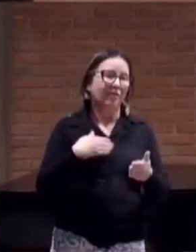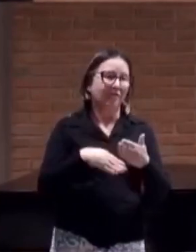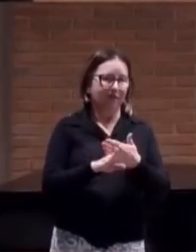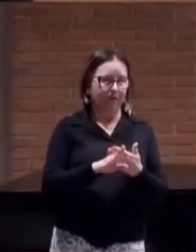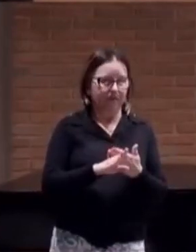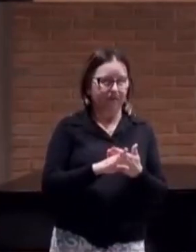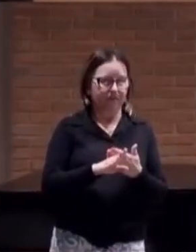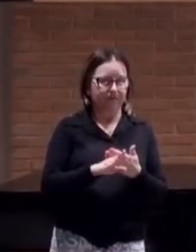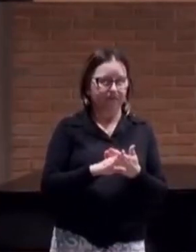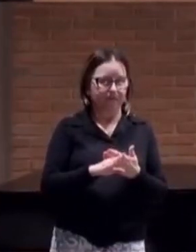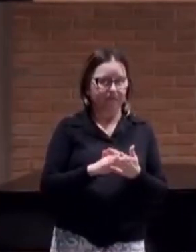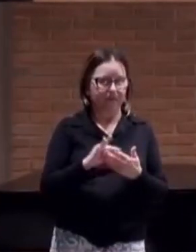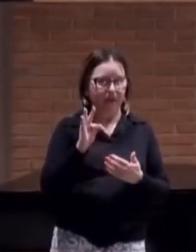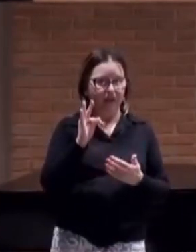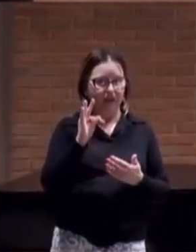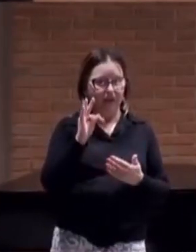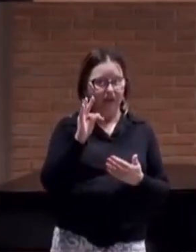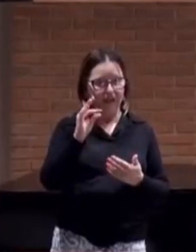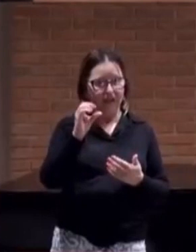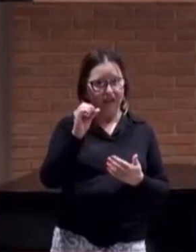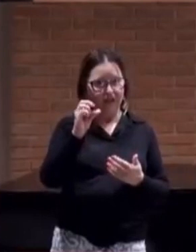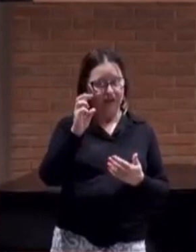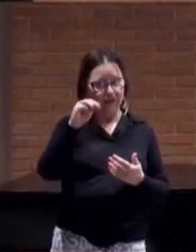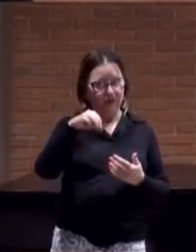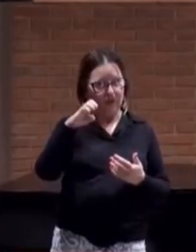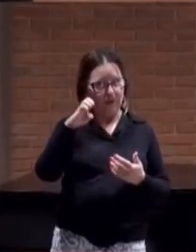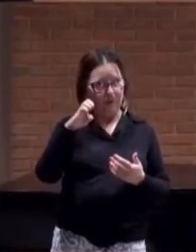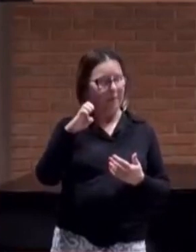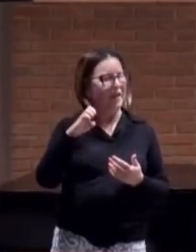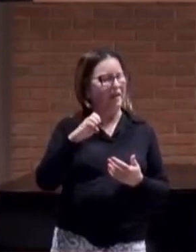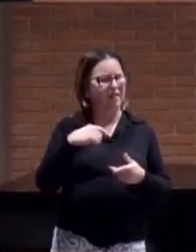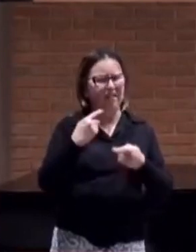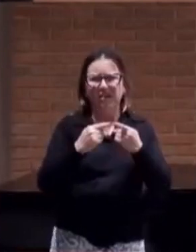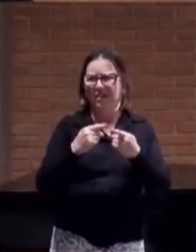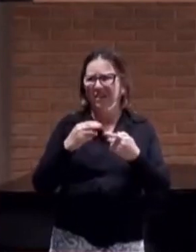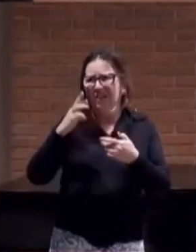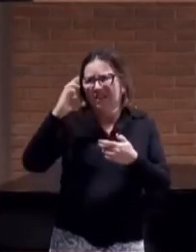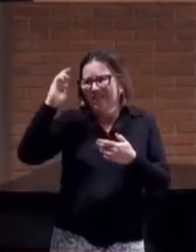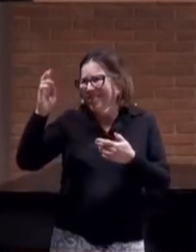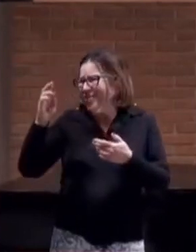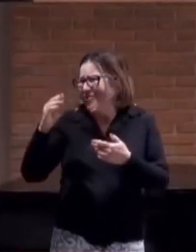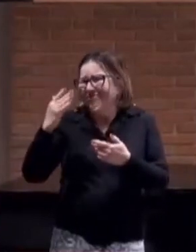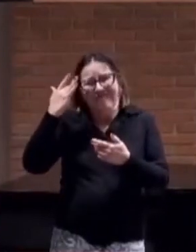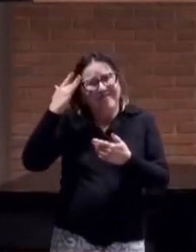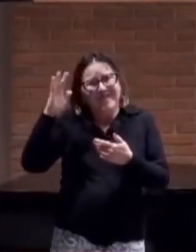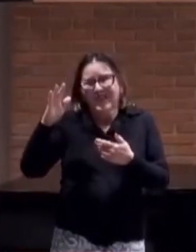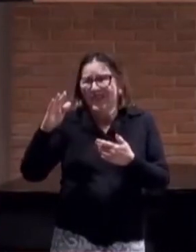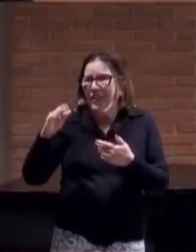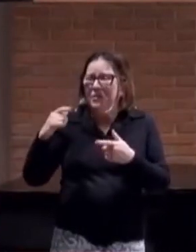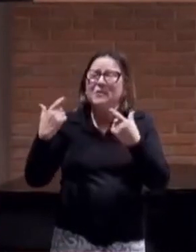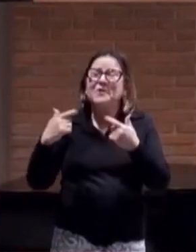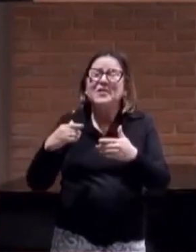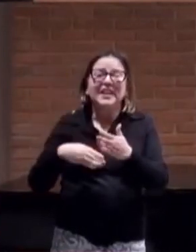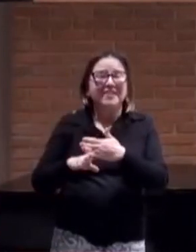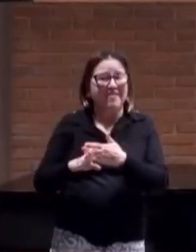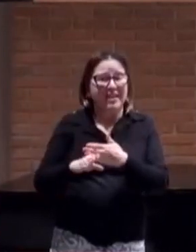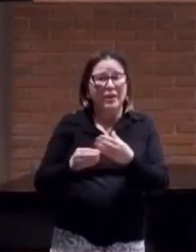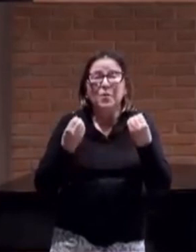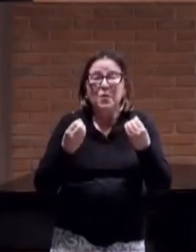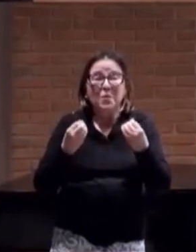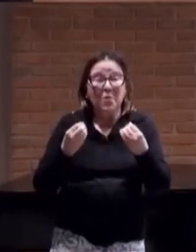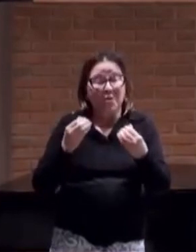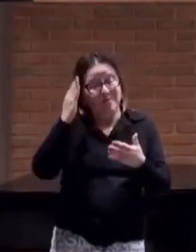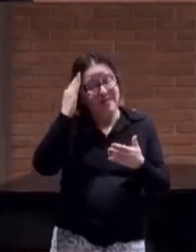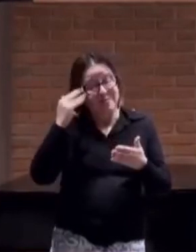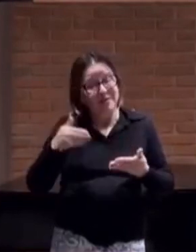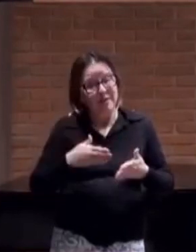Disse-lhe Tomé: Senhor, não sabemos para onde vais. Como saber o caminho? Respondeu-lhe